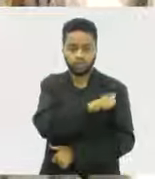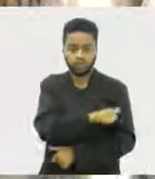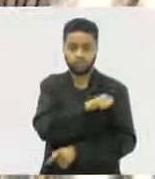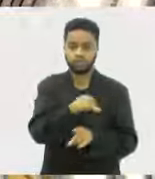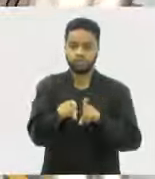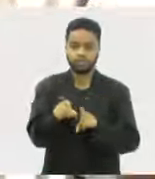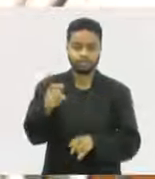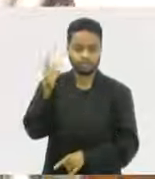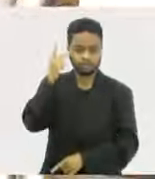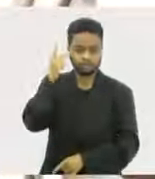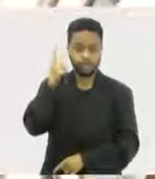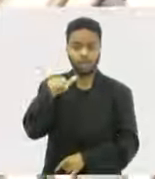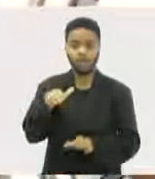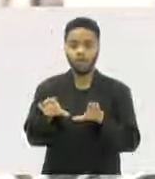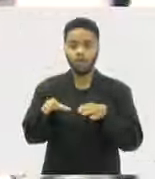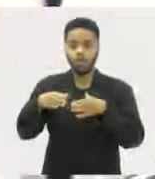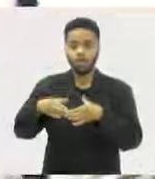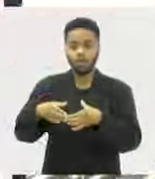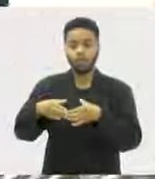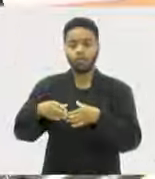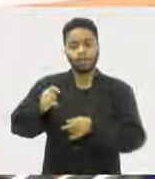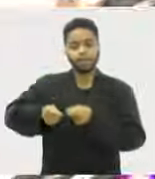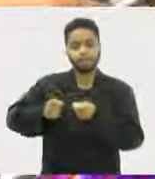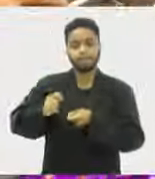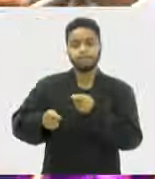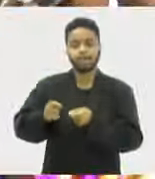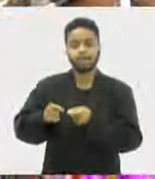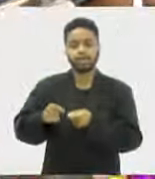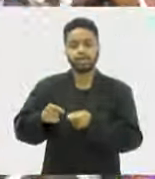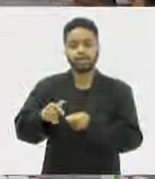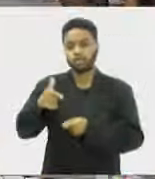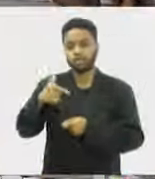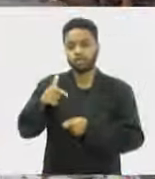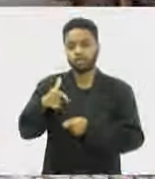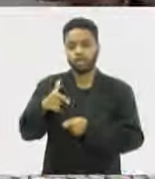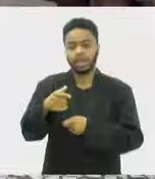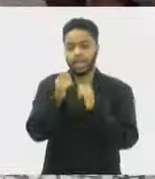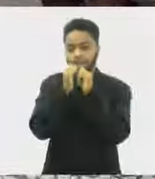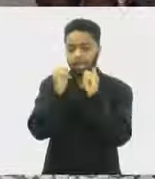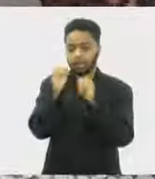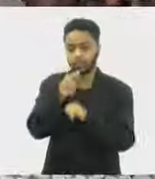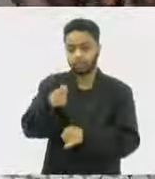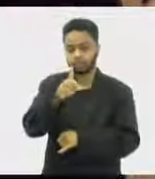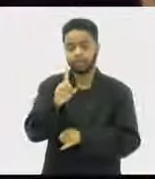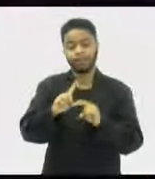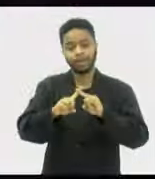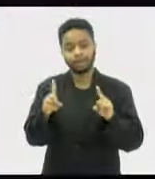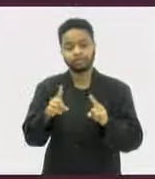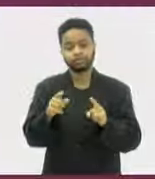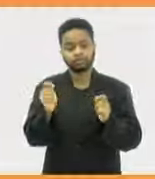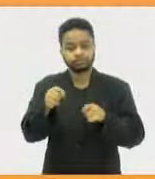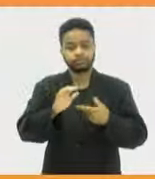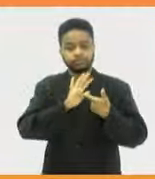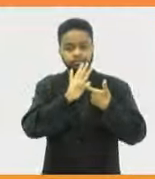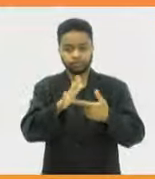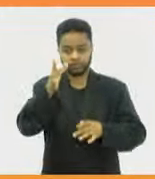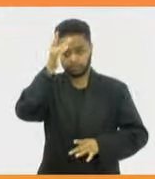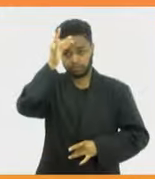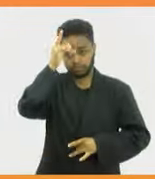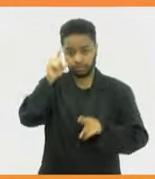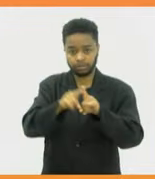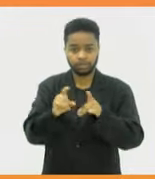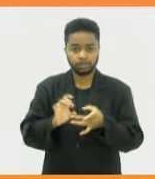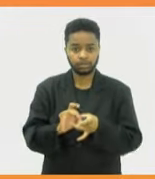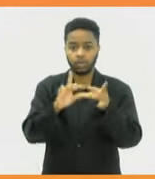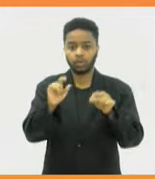é uma categoria de banda desplugada, independente de eletricidade, e que dá aos músicos liberdade nas performances, permitindo